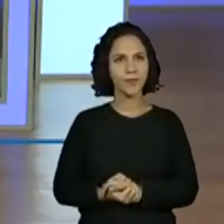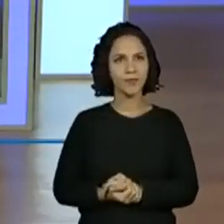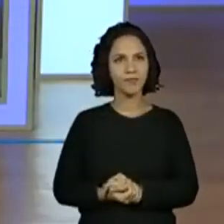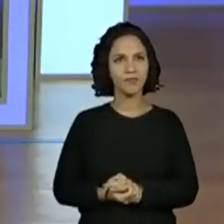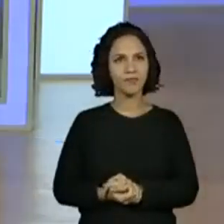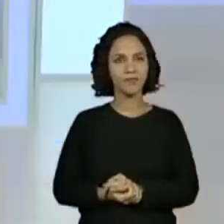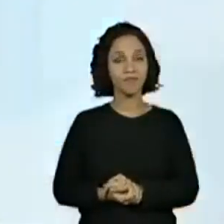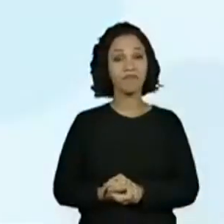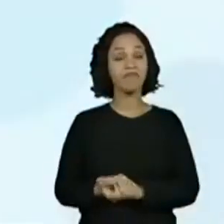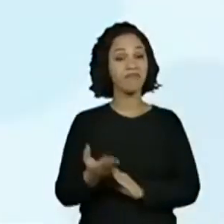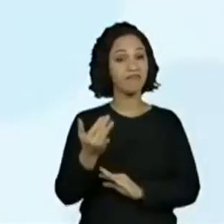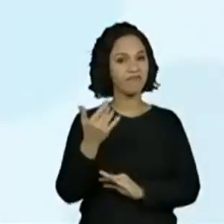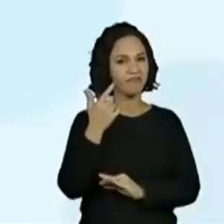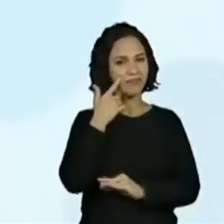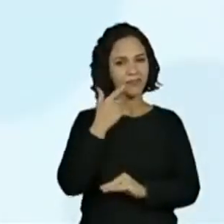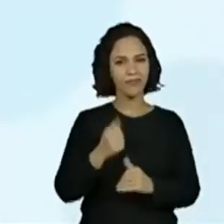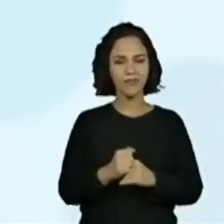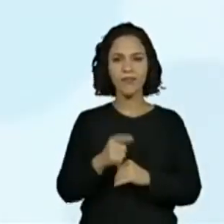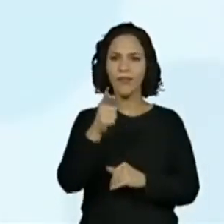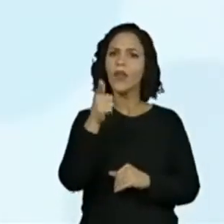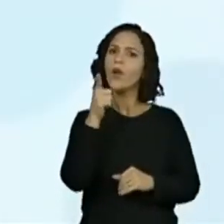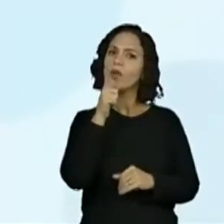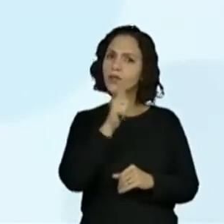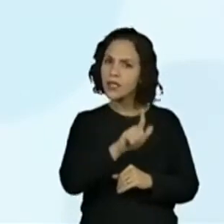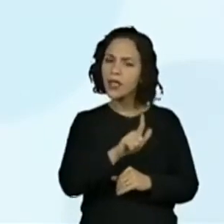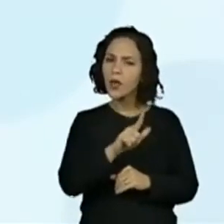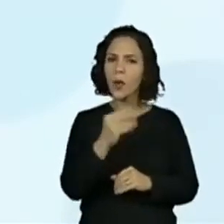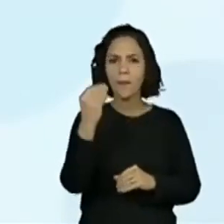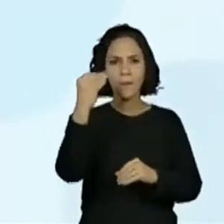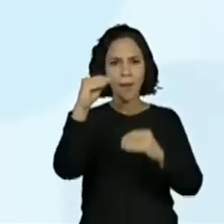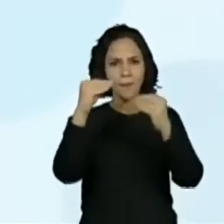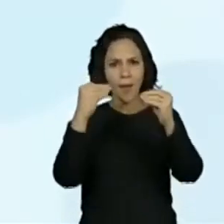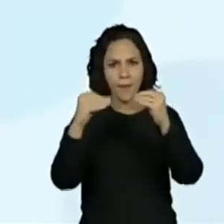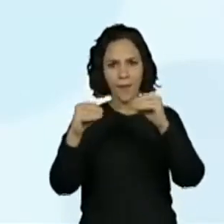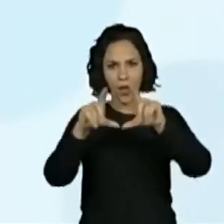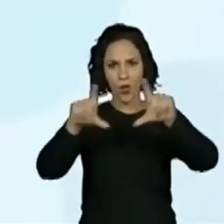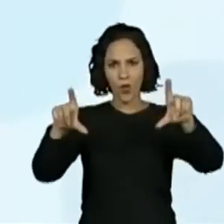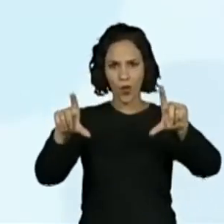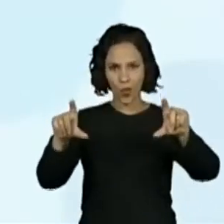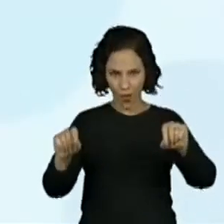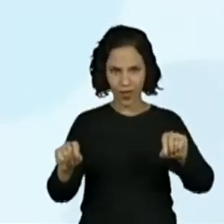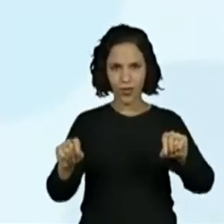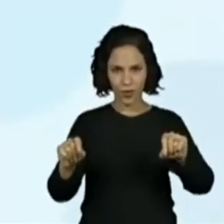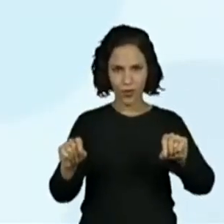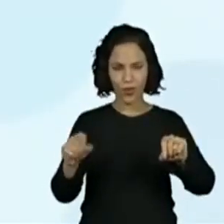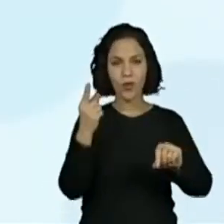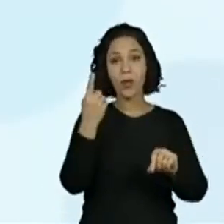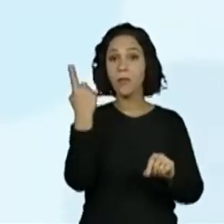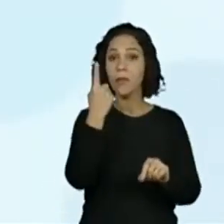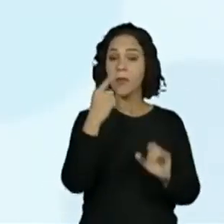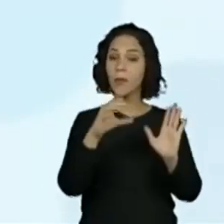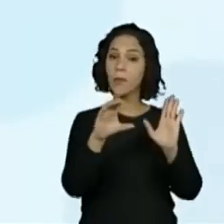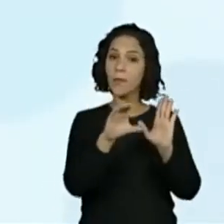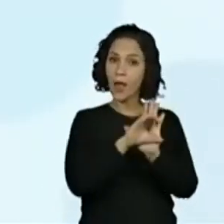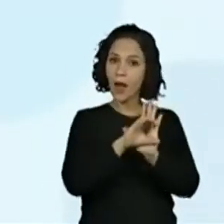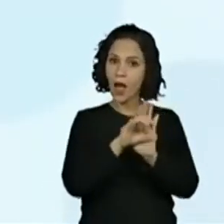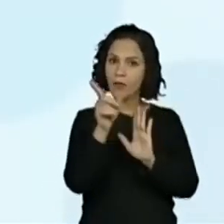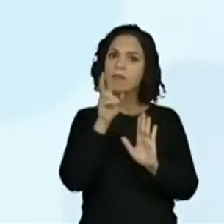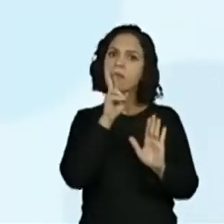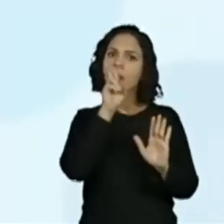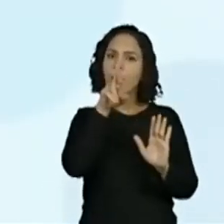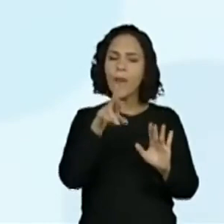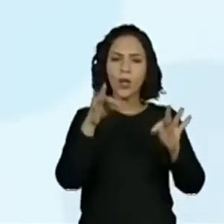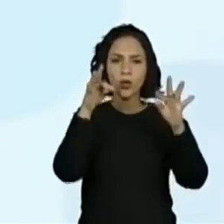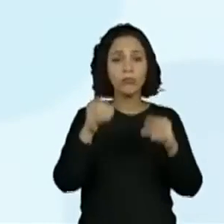Vamos, você conseguiu preencher os campos do quadro apenas com o primeiro parágrafo das notícias? Então,